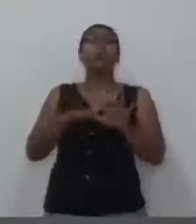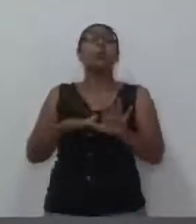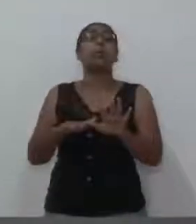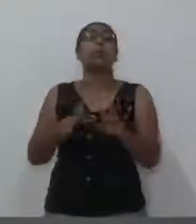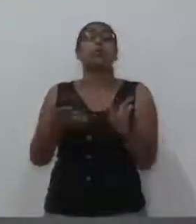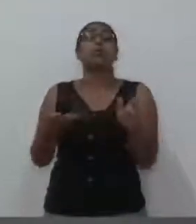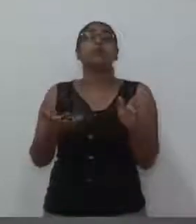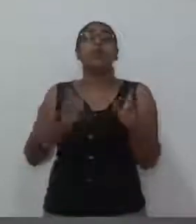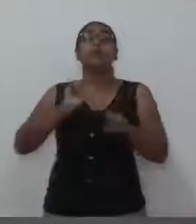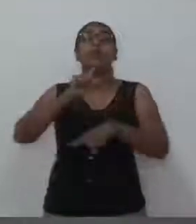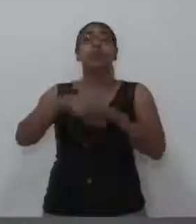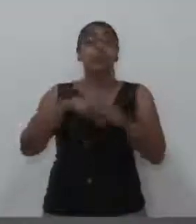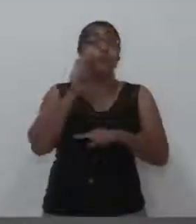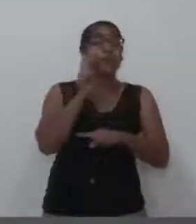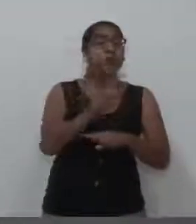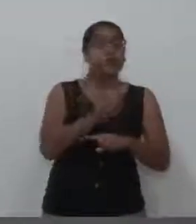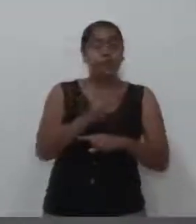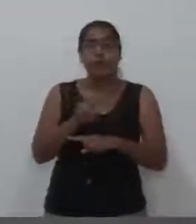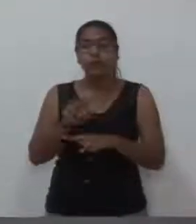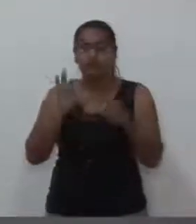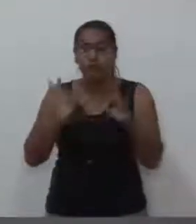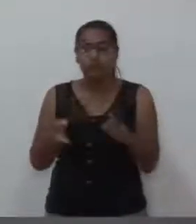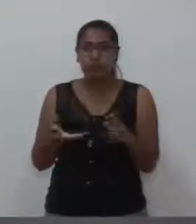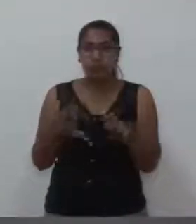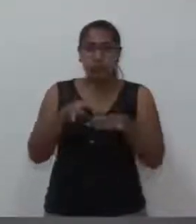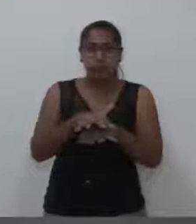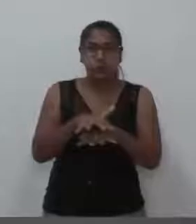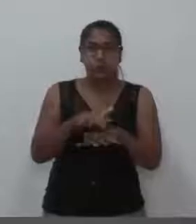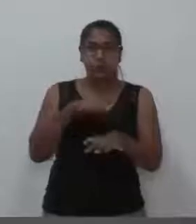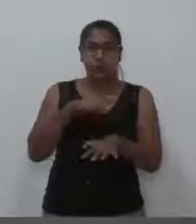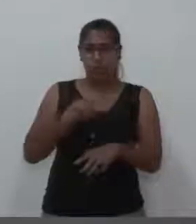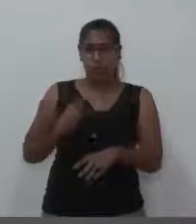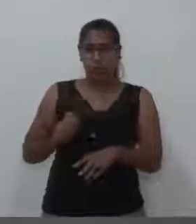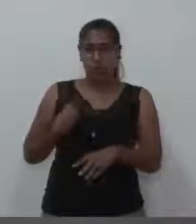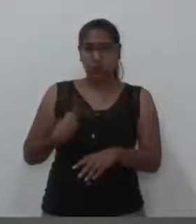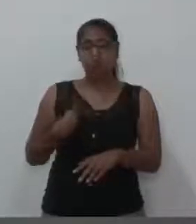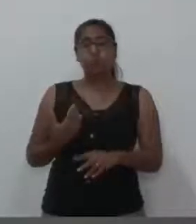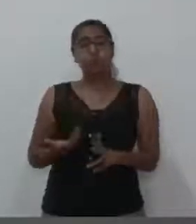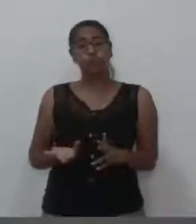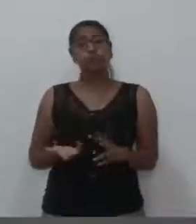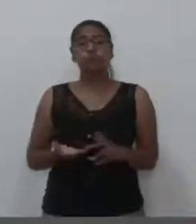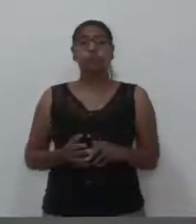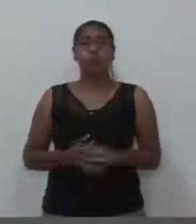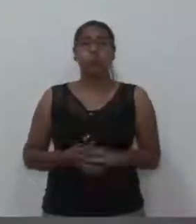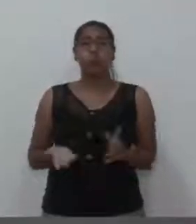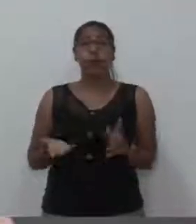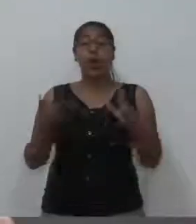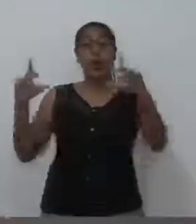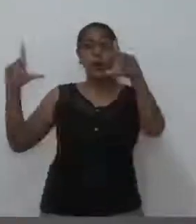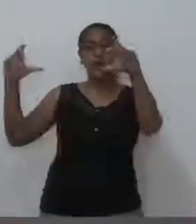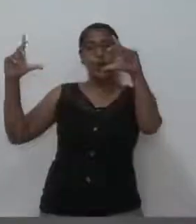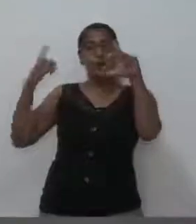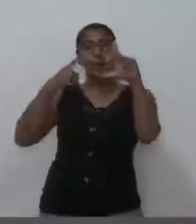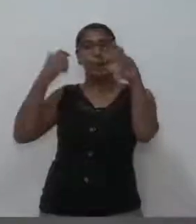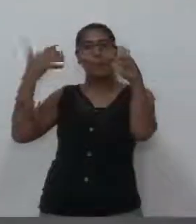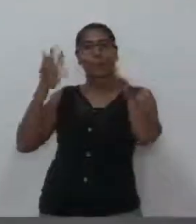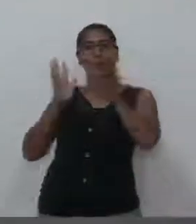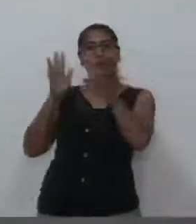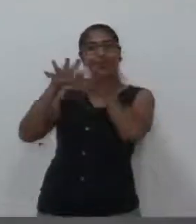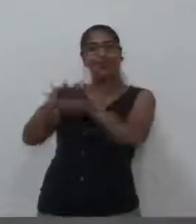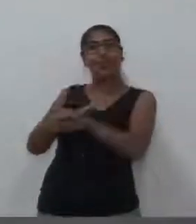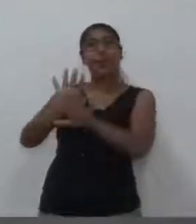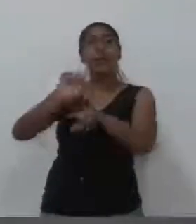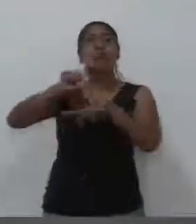de dizer publicamente, porque vou cobrar publicamente também, não é? Senão fica uma situação, fica bonito na foto, mas na prática talvez